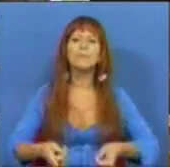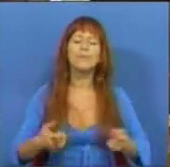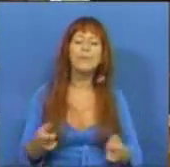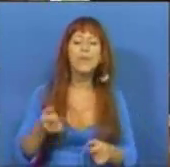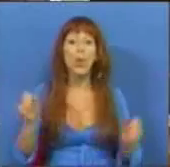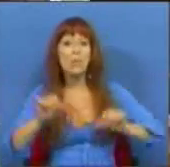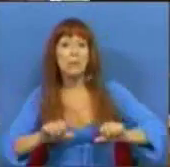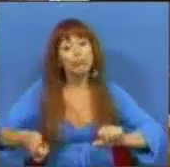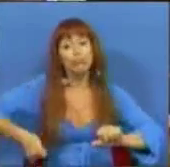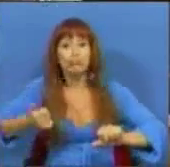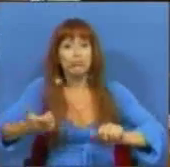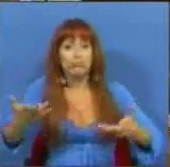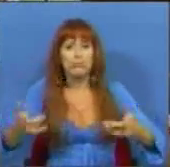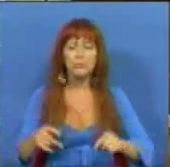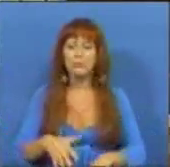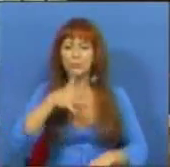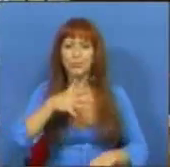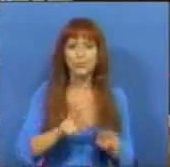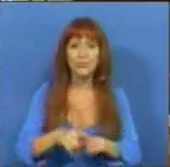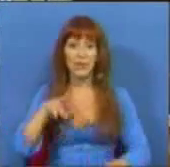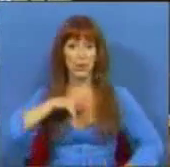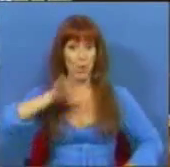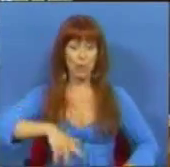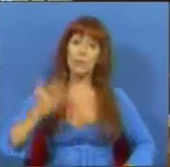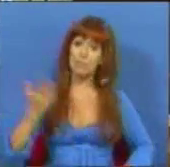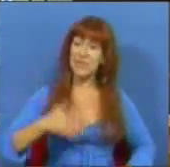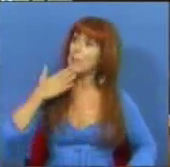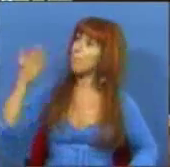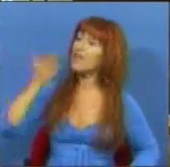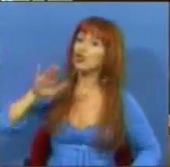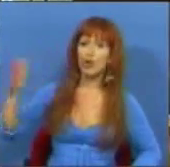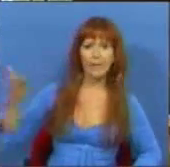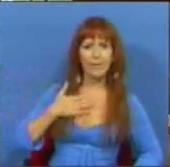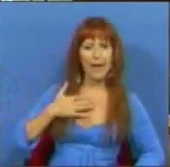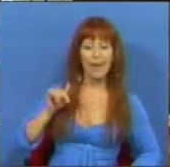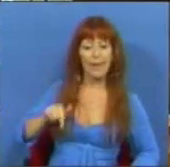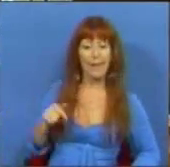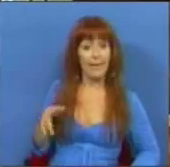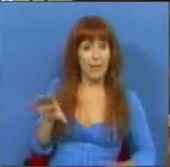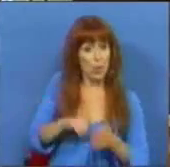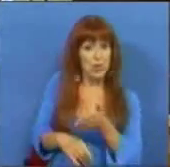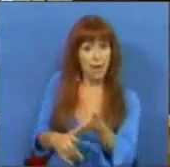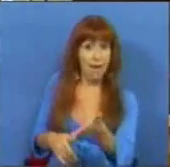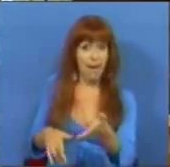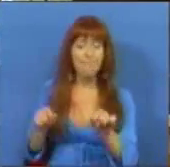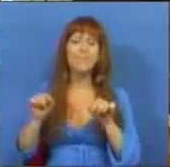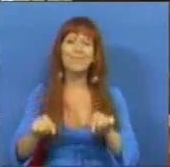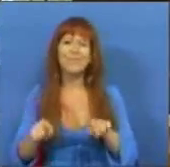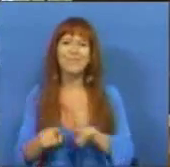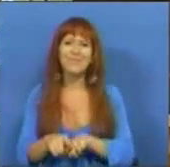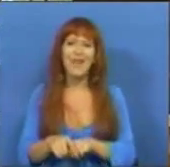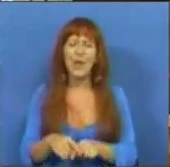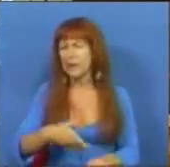o quanto pior melhor. A declaração de que Portugal deveria pedir um empréstimo nestas condições é